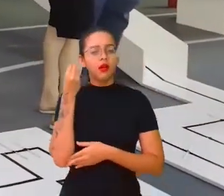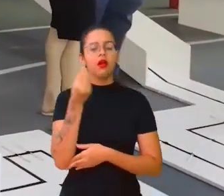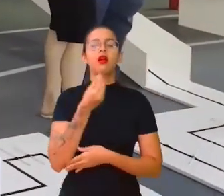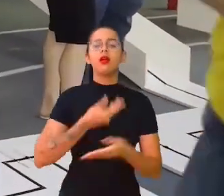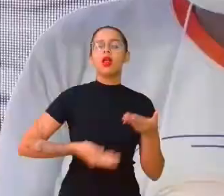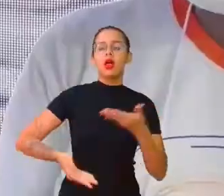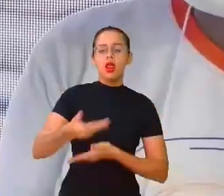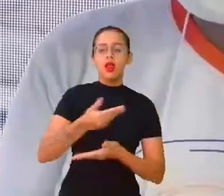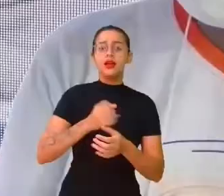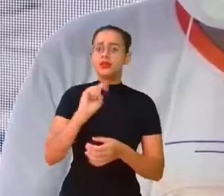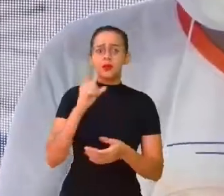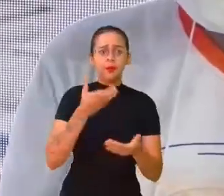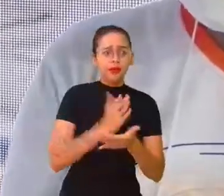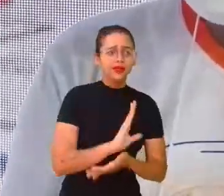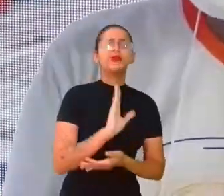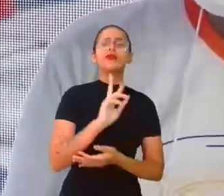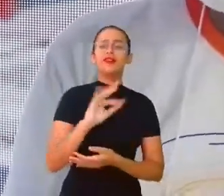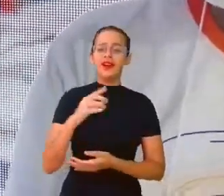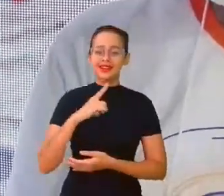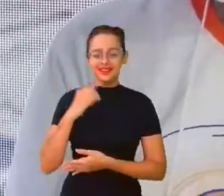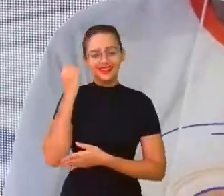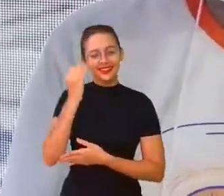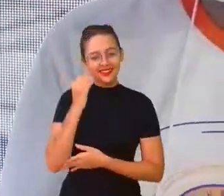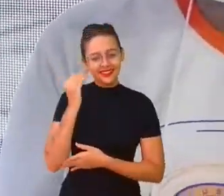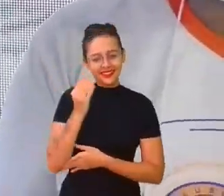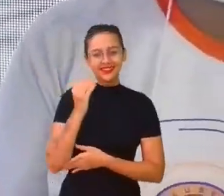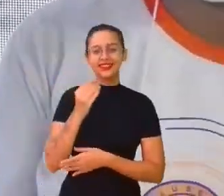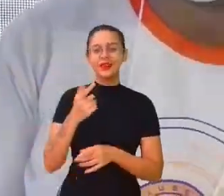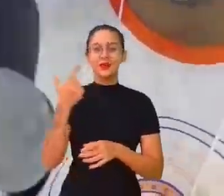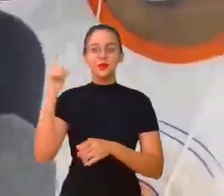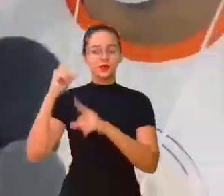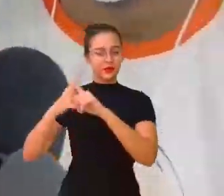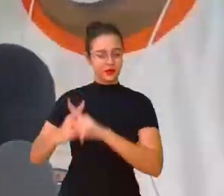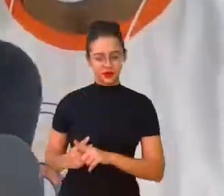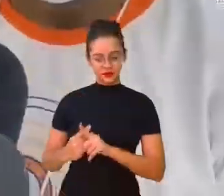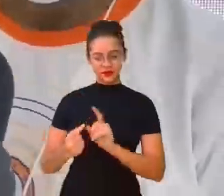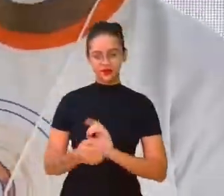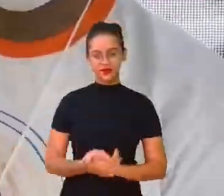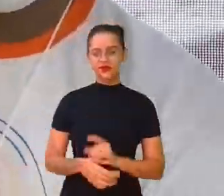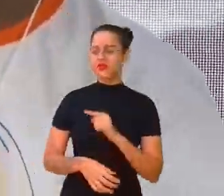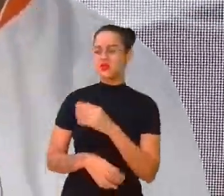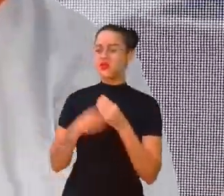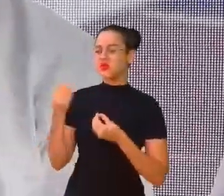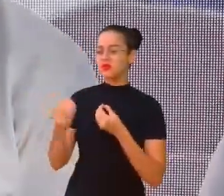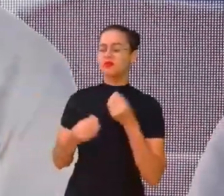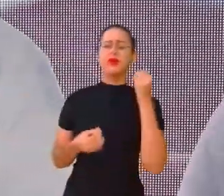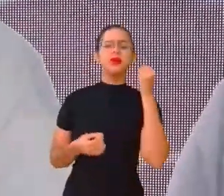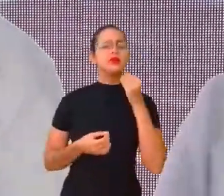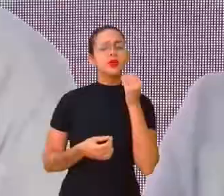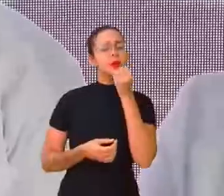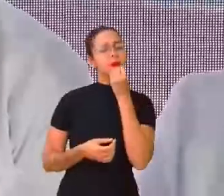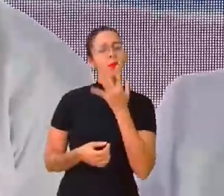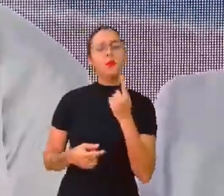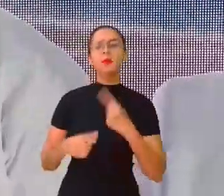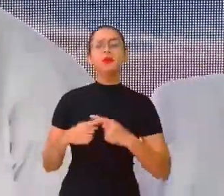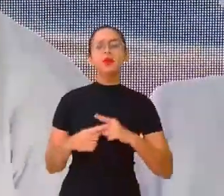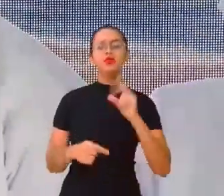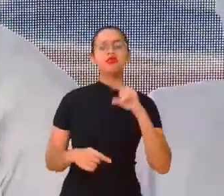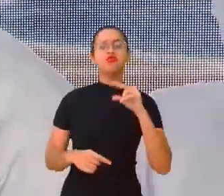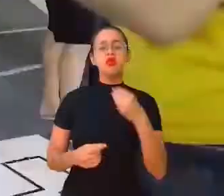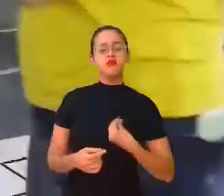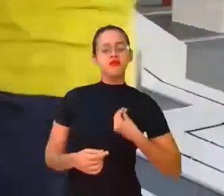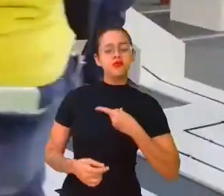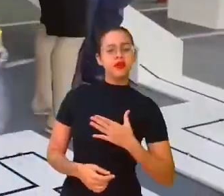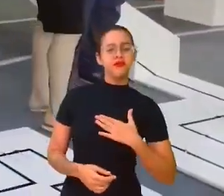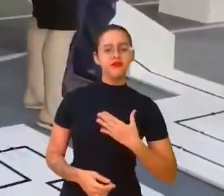se a gente não passar, a gente já vai ter outras experiências, próximas competições. E você, como é que foi? Uma experiência muito boa, porque eu nunca tinha vivido isso na